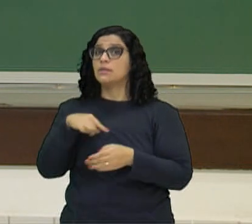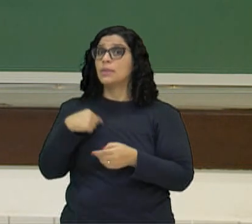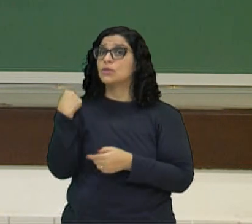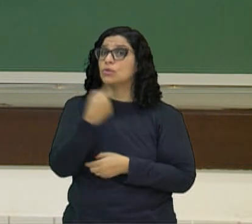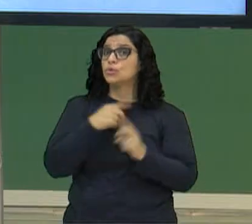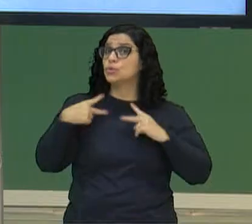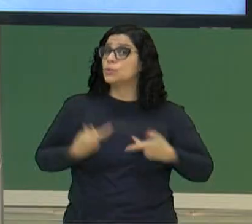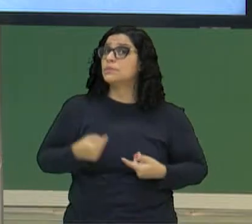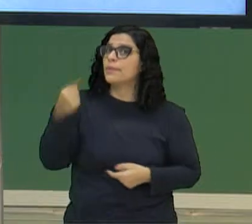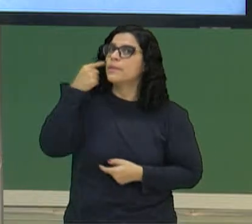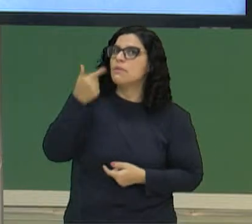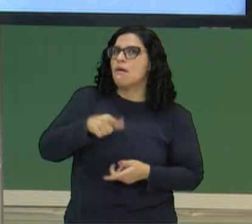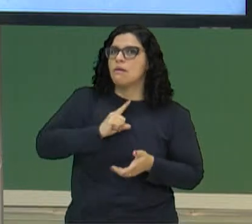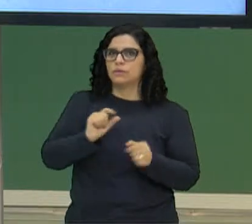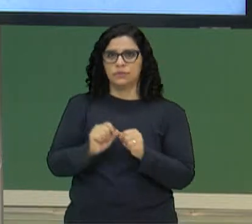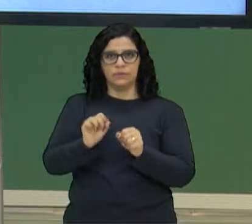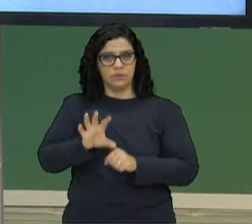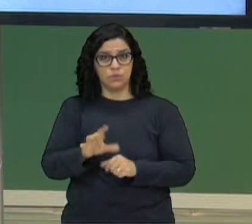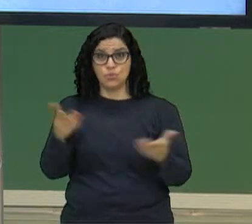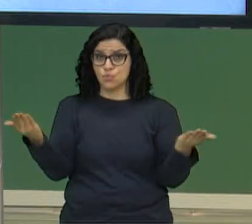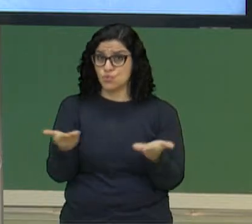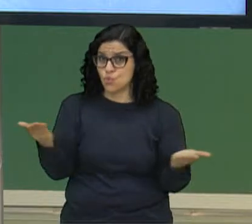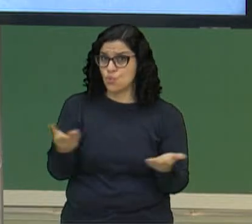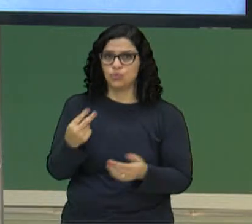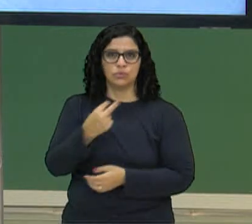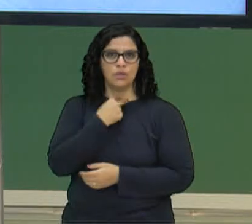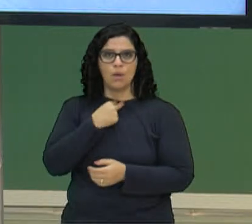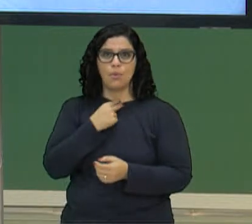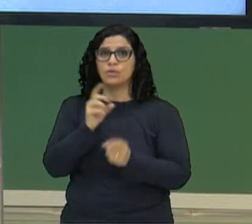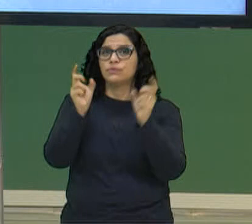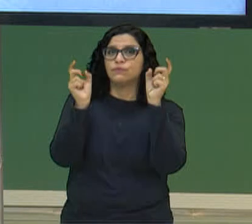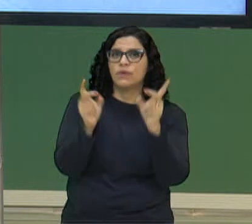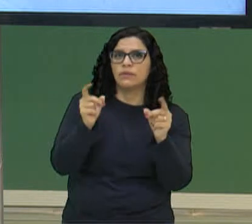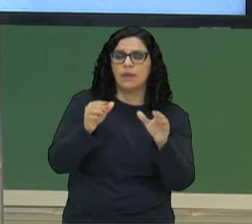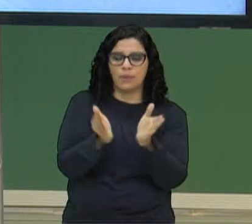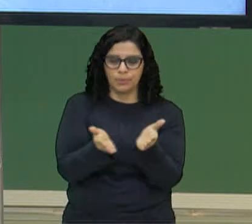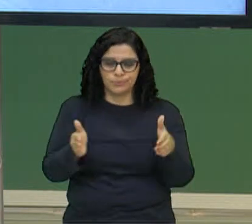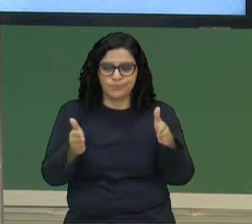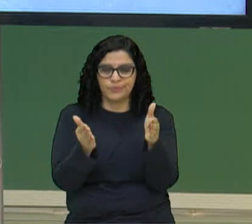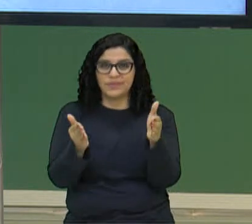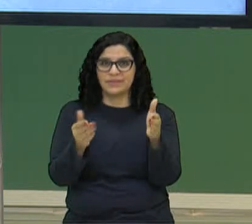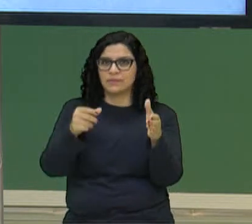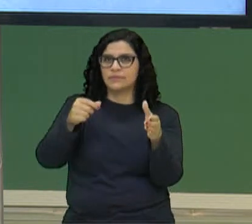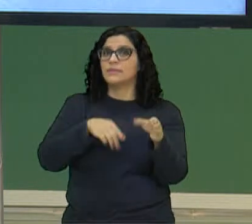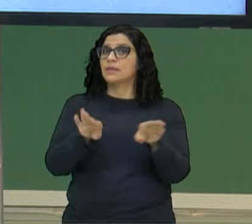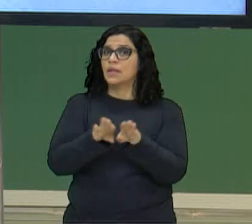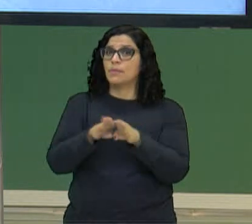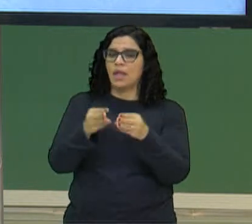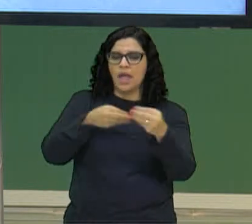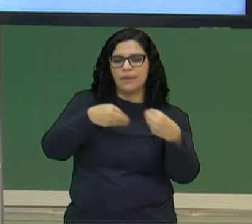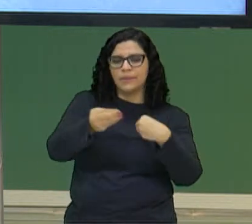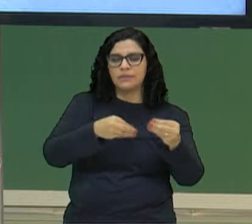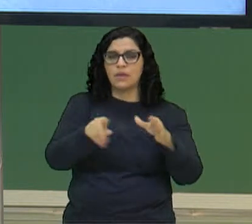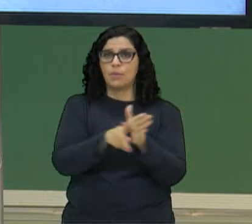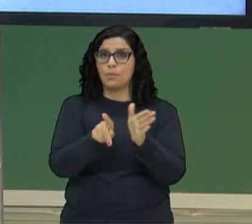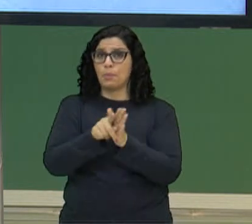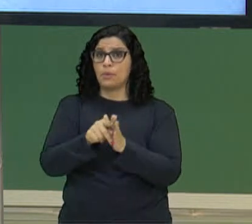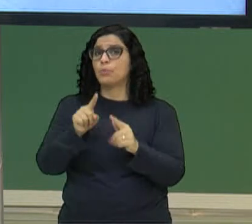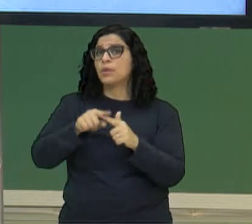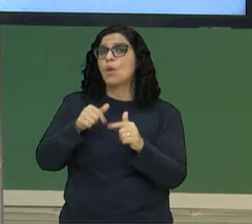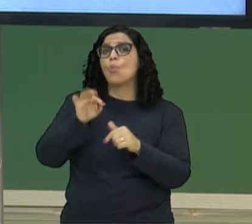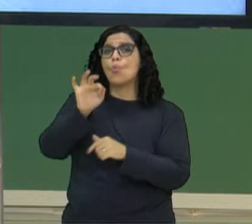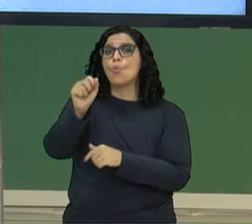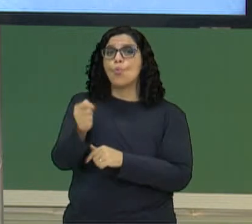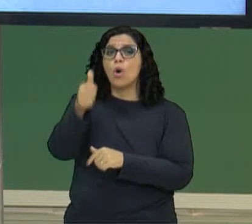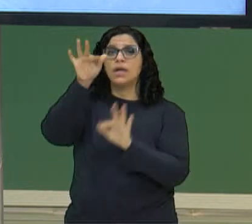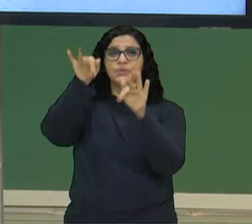fazer, né? Hoje ele já não é mais permitido para uso como vasos, a fibra, etc. Por quê? Porque está quase em extinção. A alternativa está